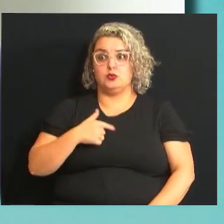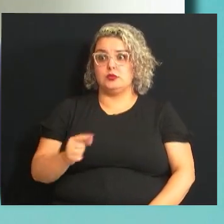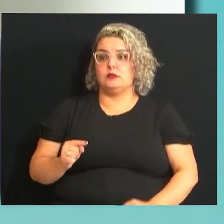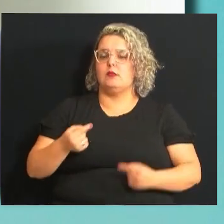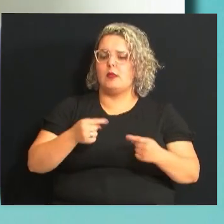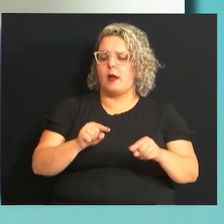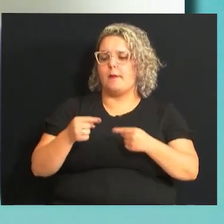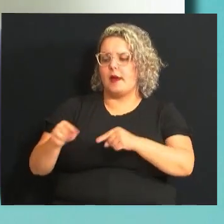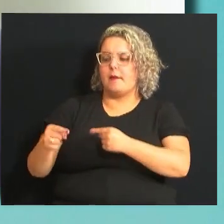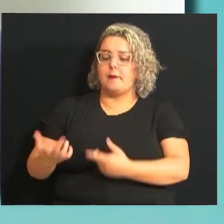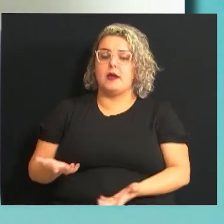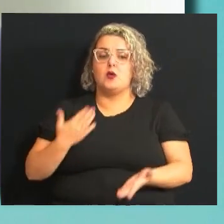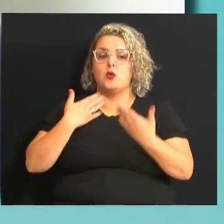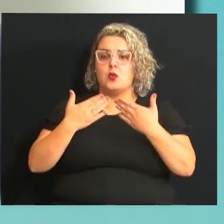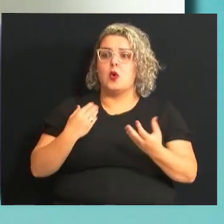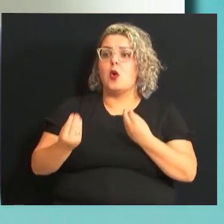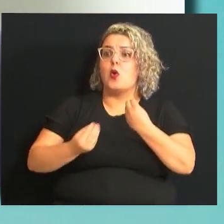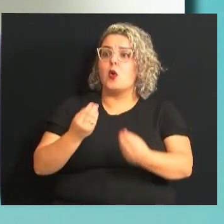o Paulo,